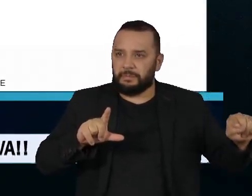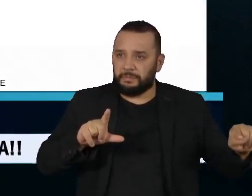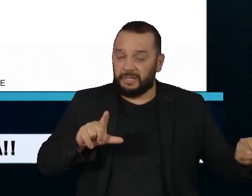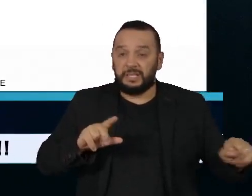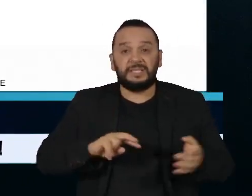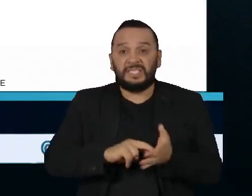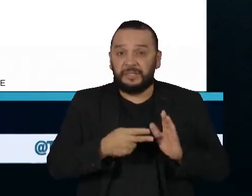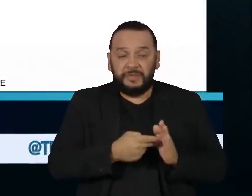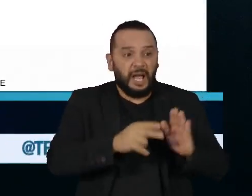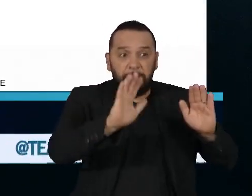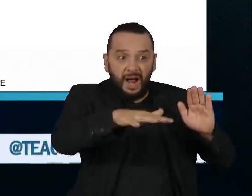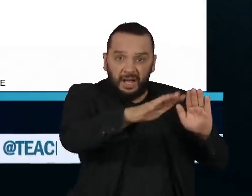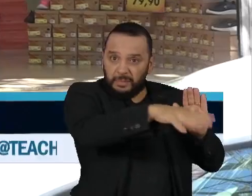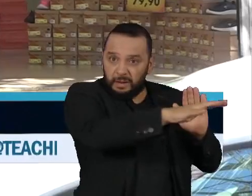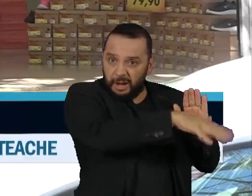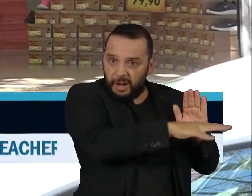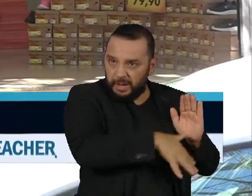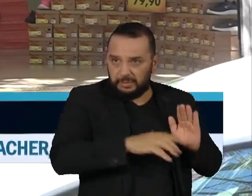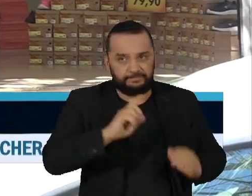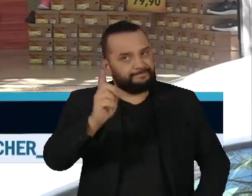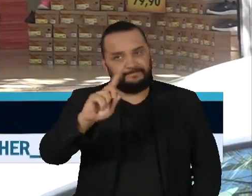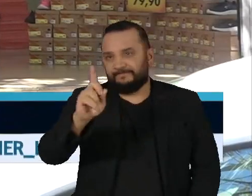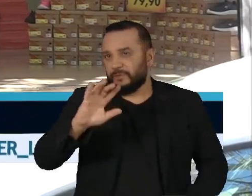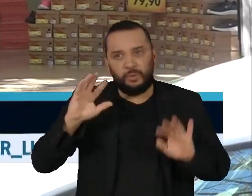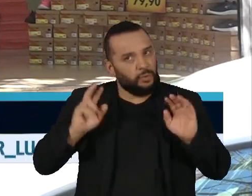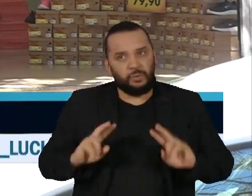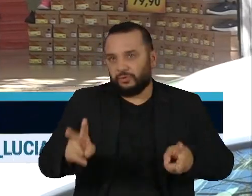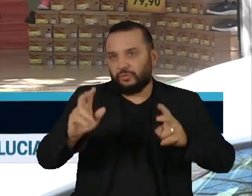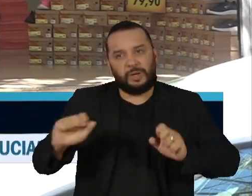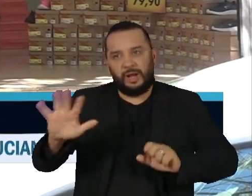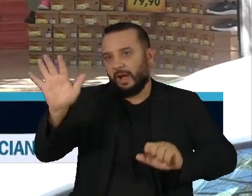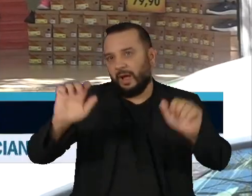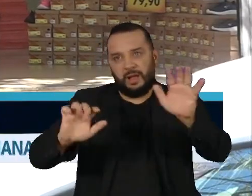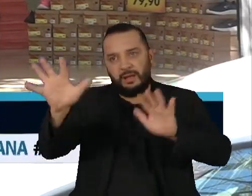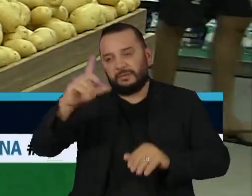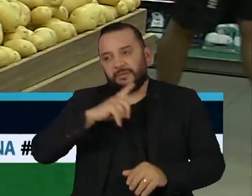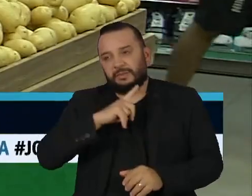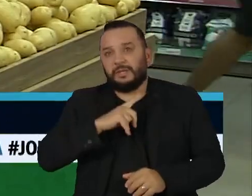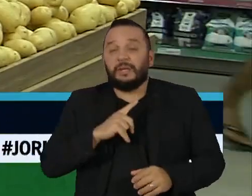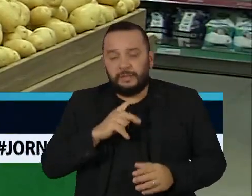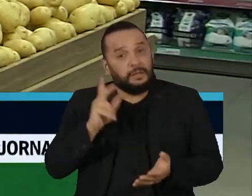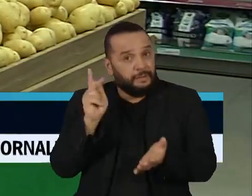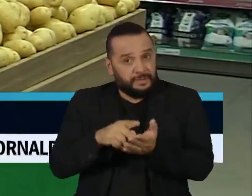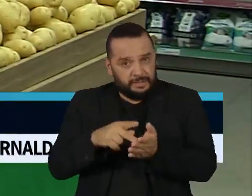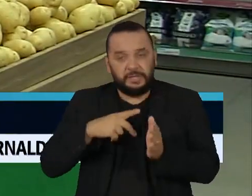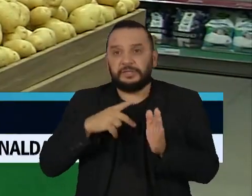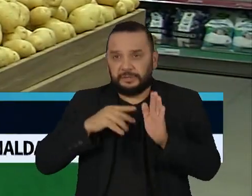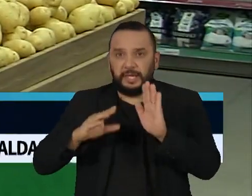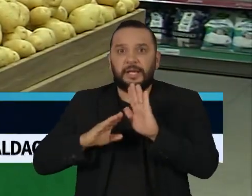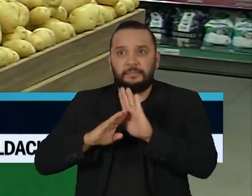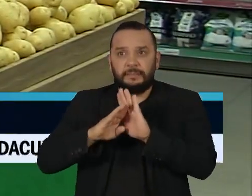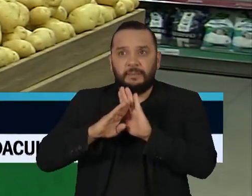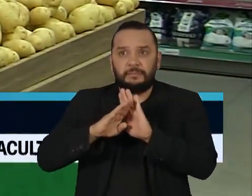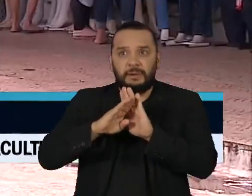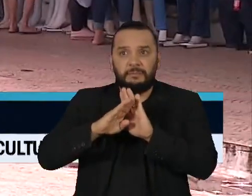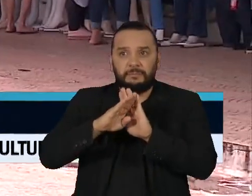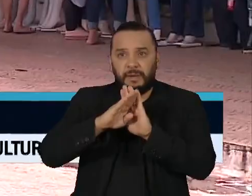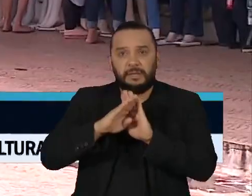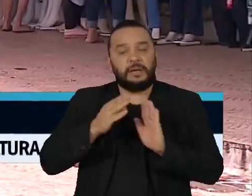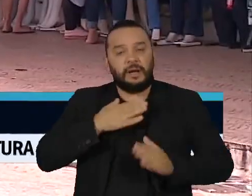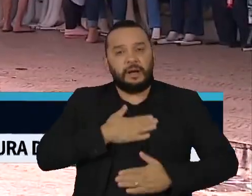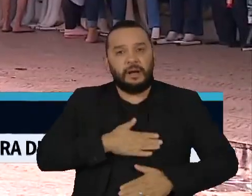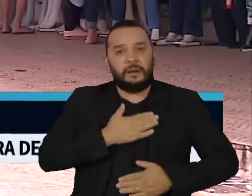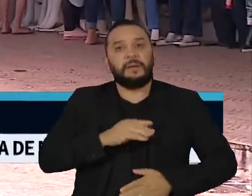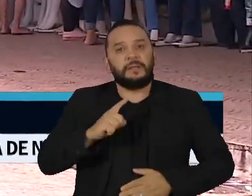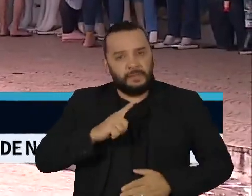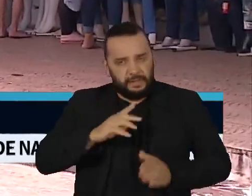que os preços passaram a baixar. Continua tudo caro. Na verdade, eles estão subindo, mas numa velocidade menor. Isso